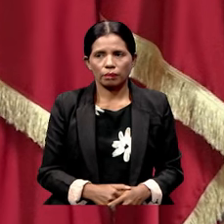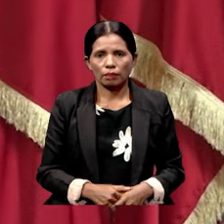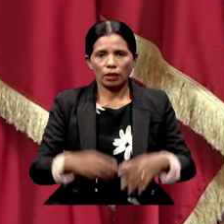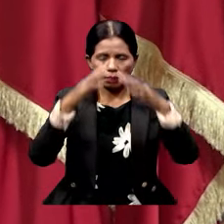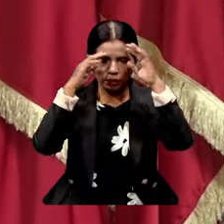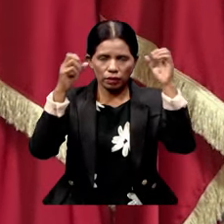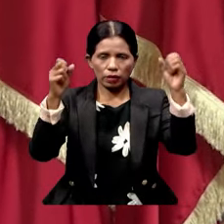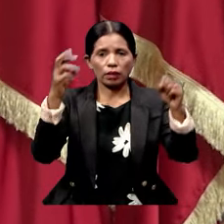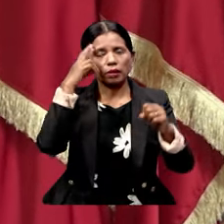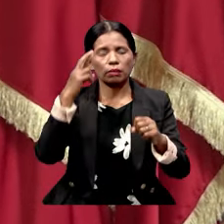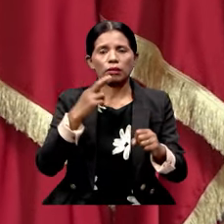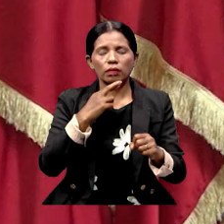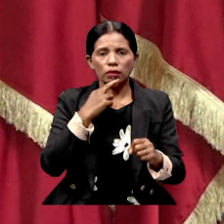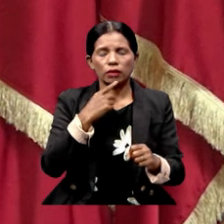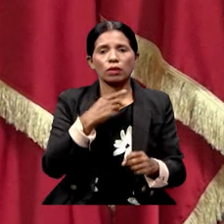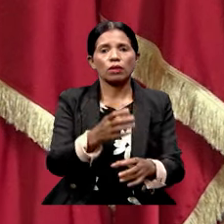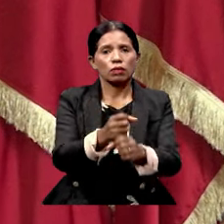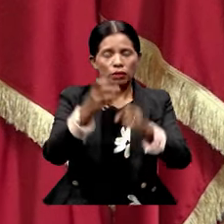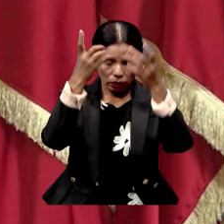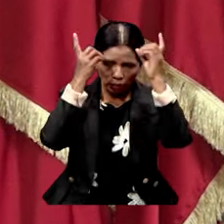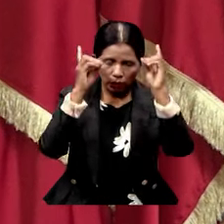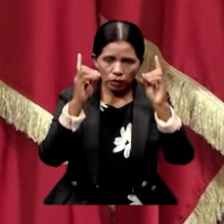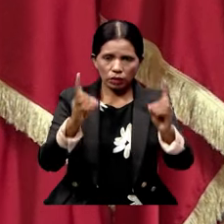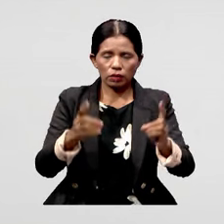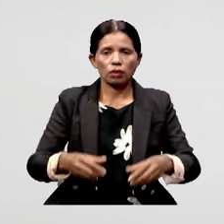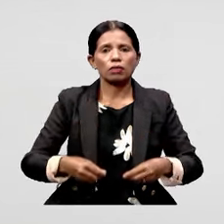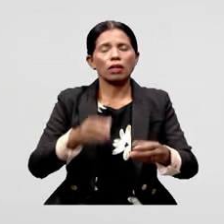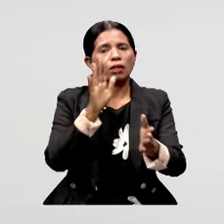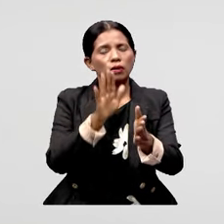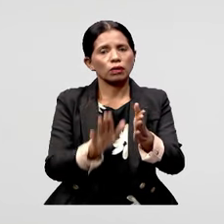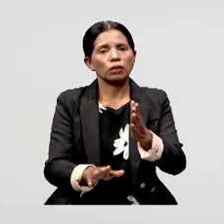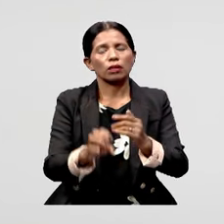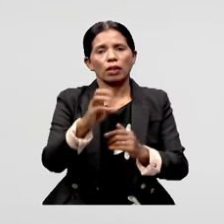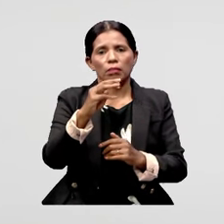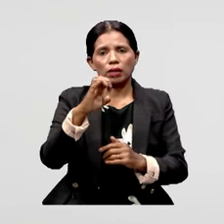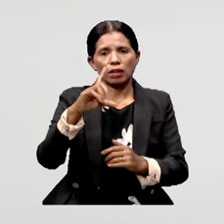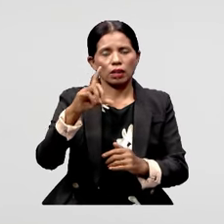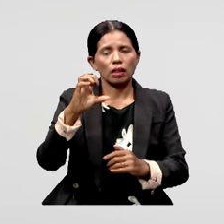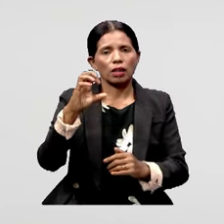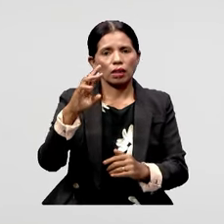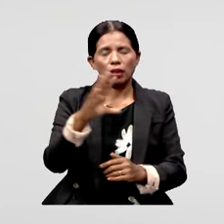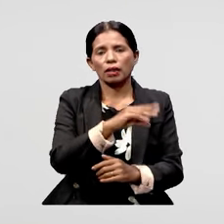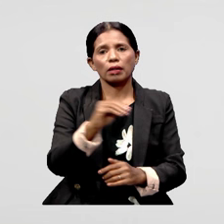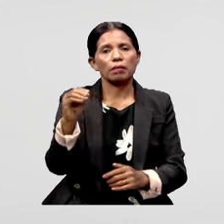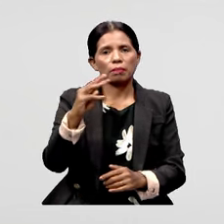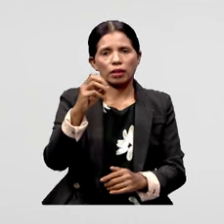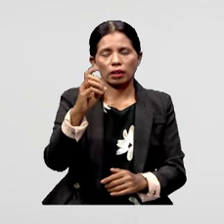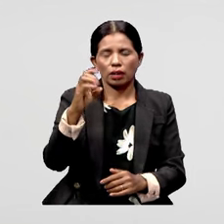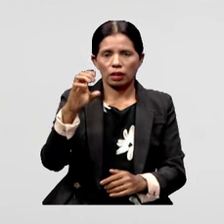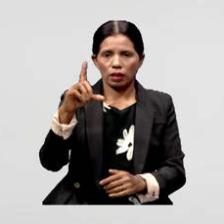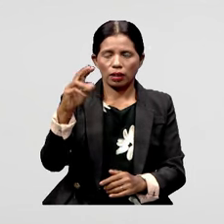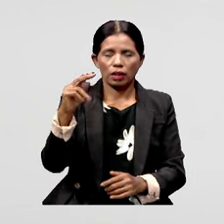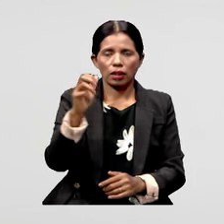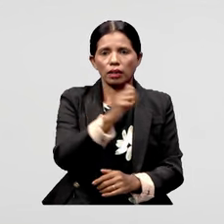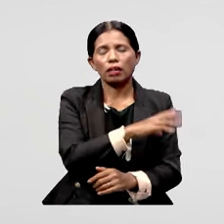Presidente Republika Zuzera Muzorta foi decisão de indulta Emília Maria Valéria Pires no Madalena Fernandes Melo Hanzam Costa